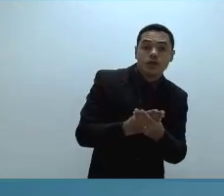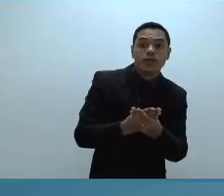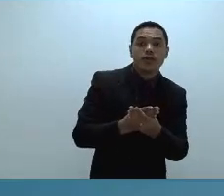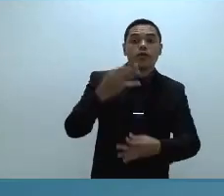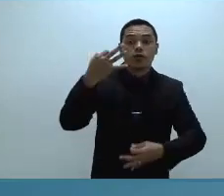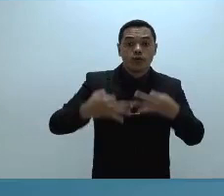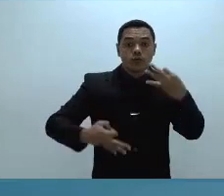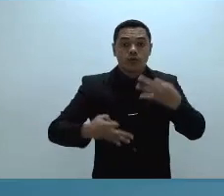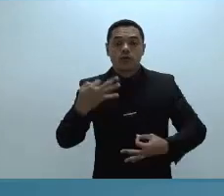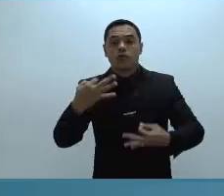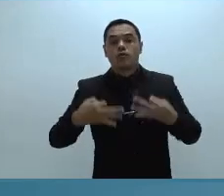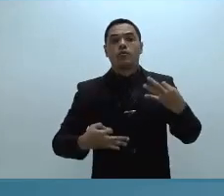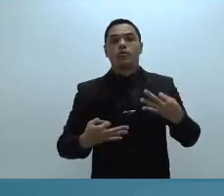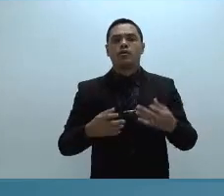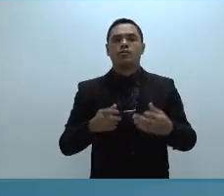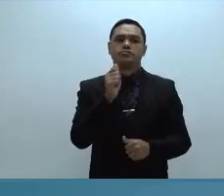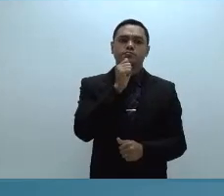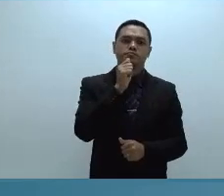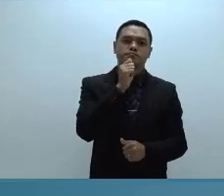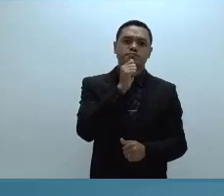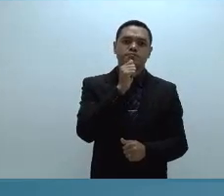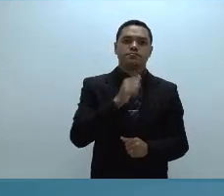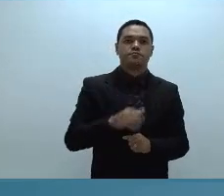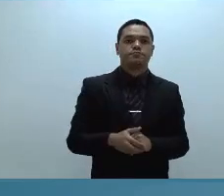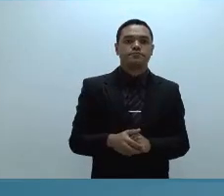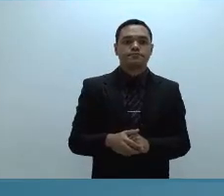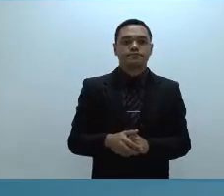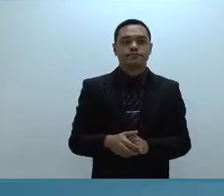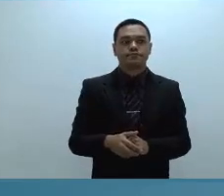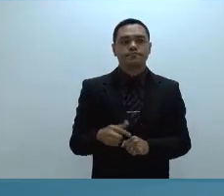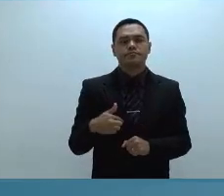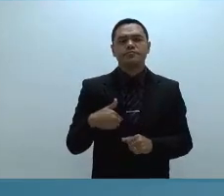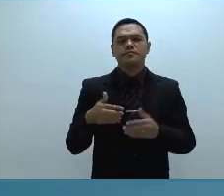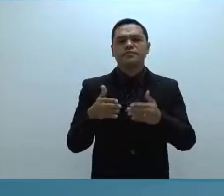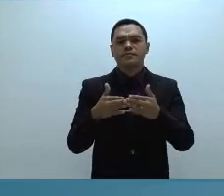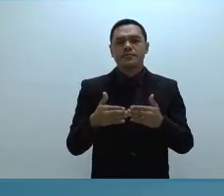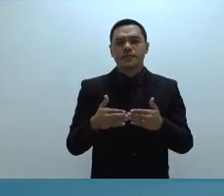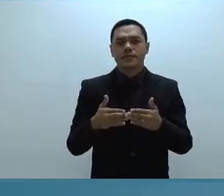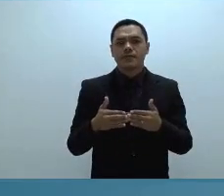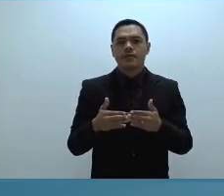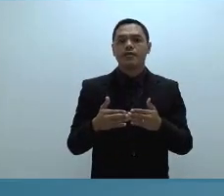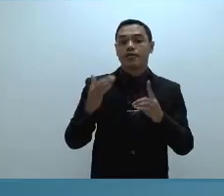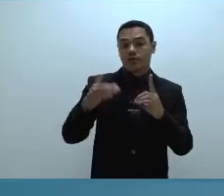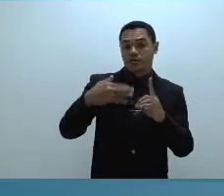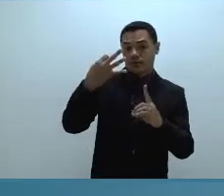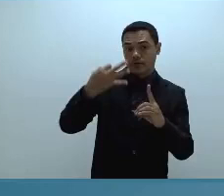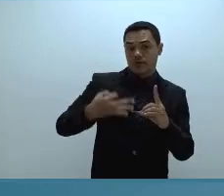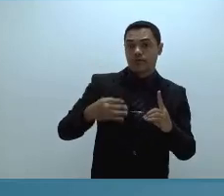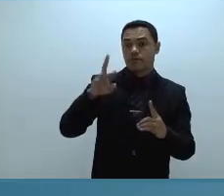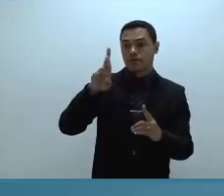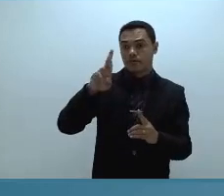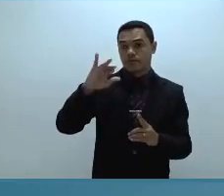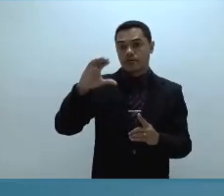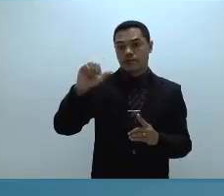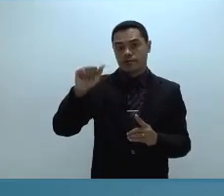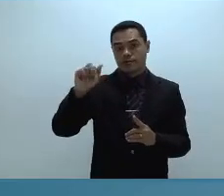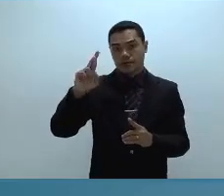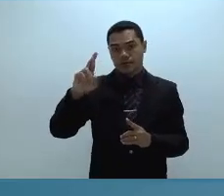aqui para essa decisão do vereador Ricardo na parte final. Sem maiores